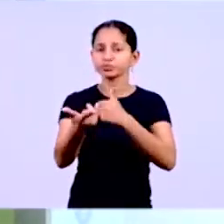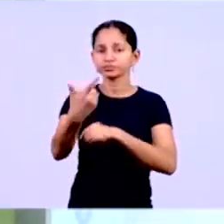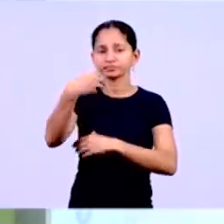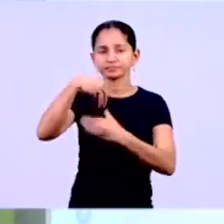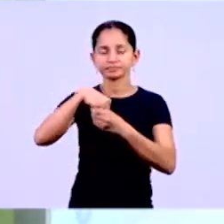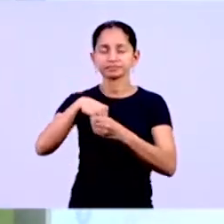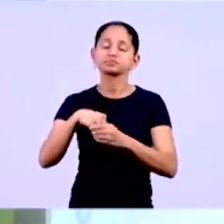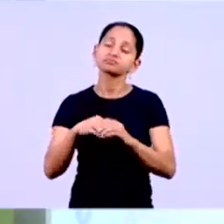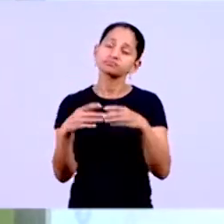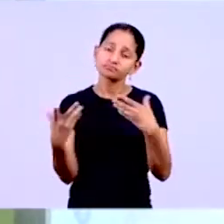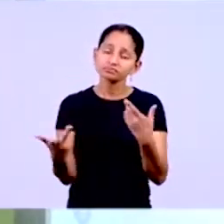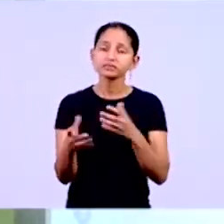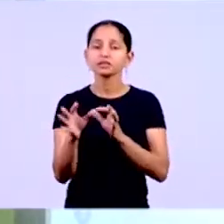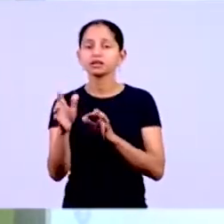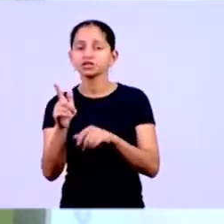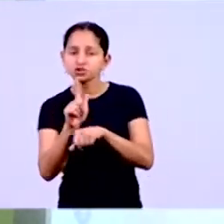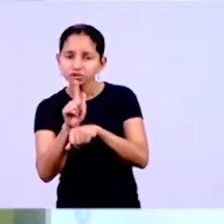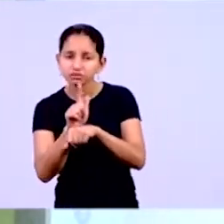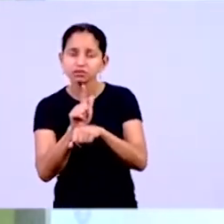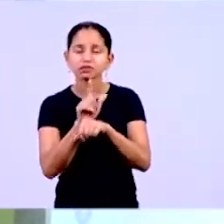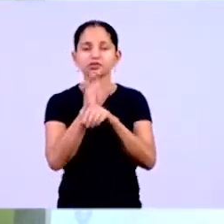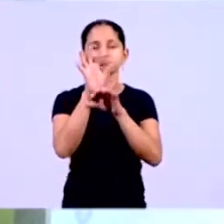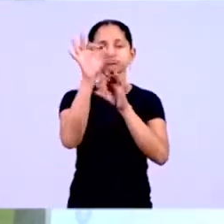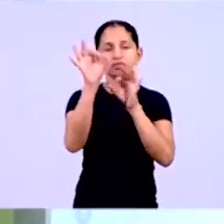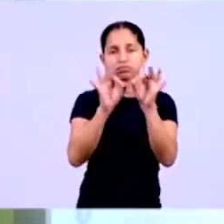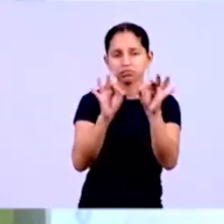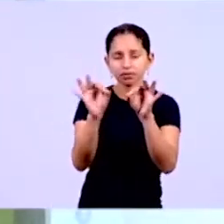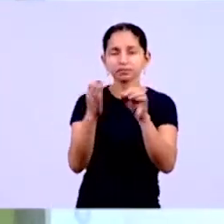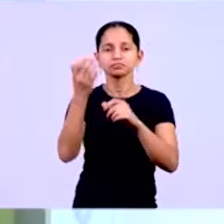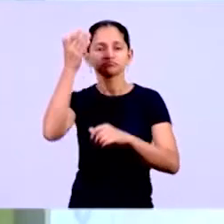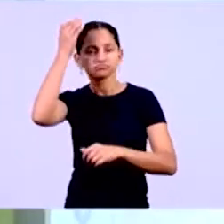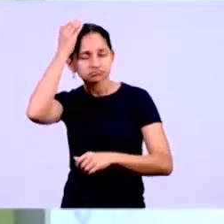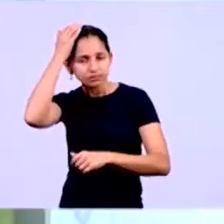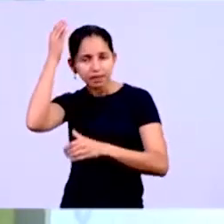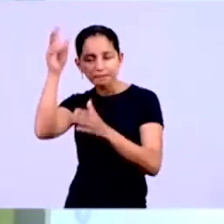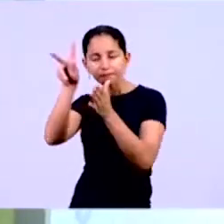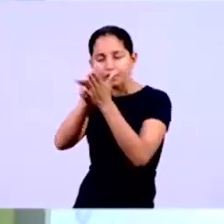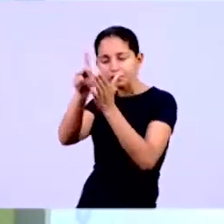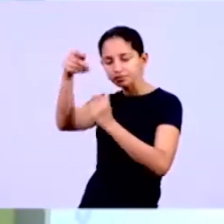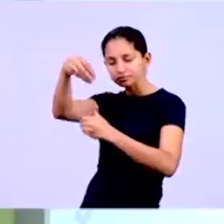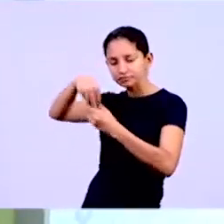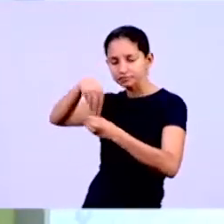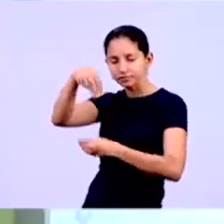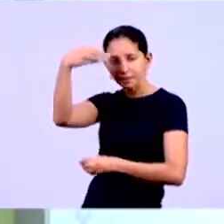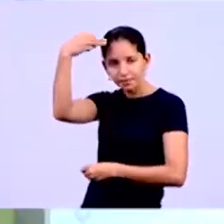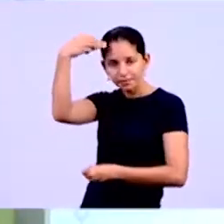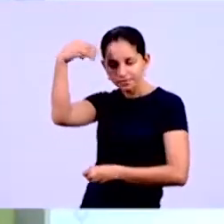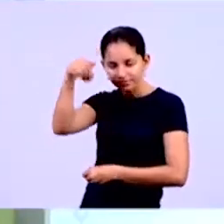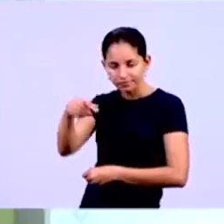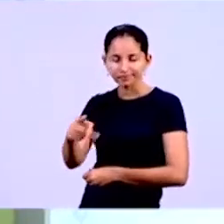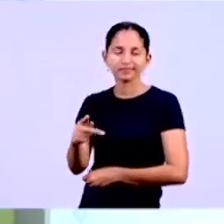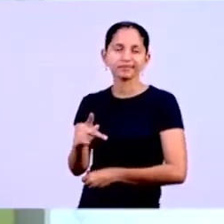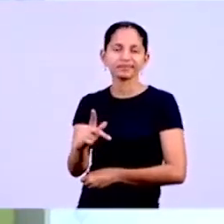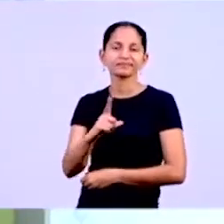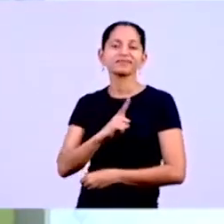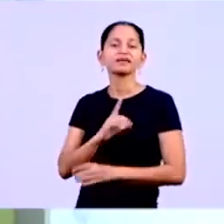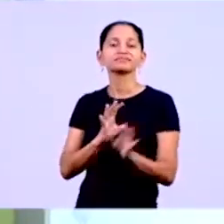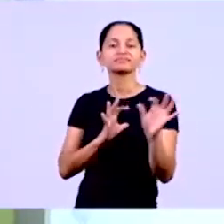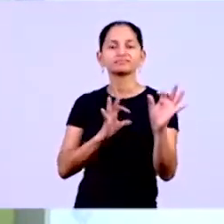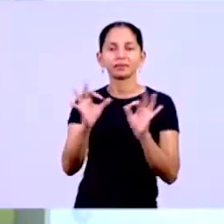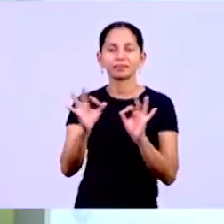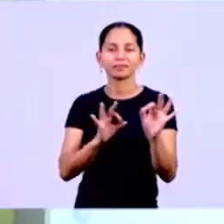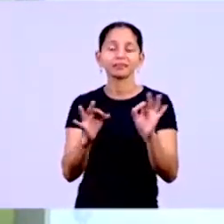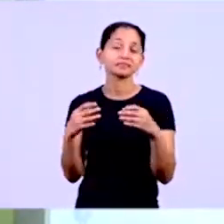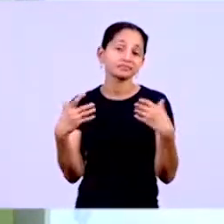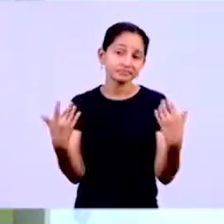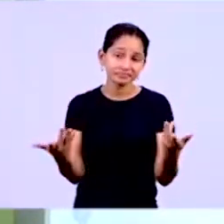de processamento, gerenciamento, memória, disco rígido, é o necessário, a gente consegue usar nossos